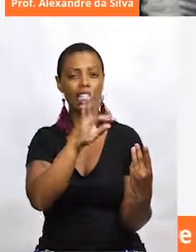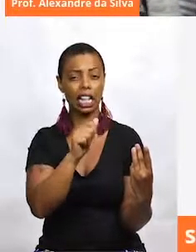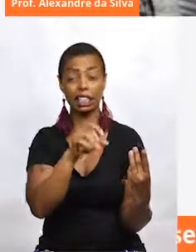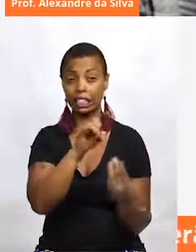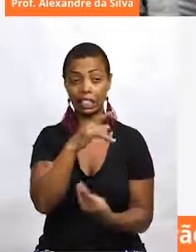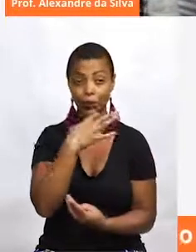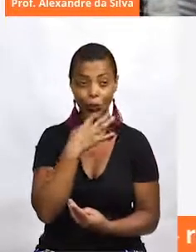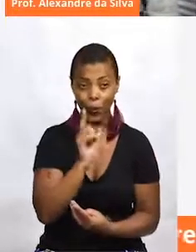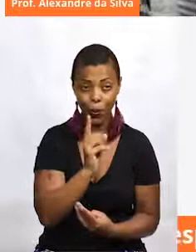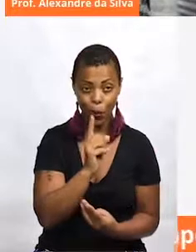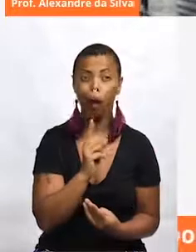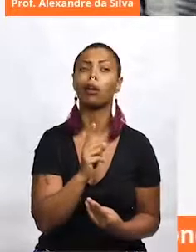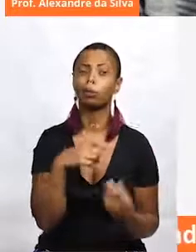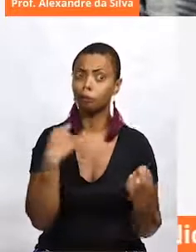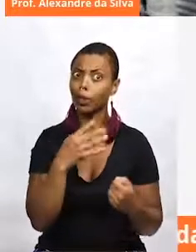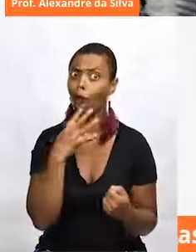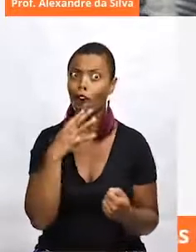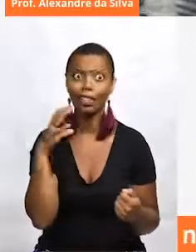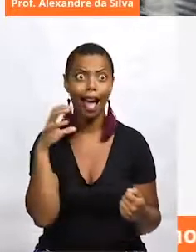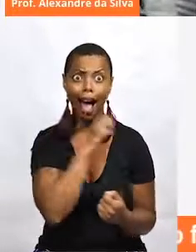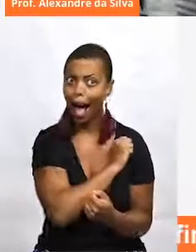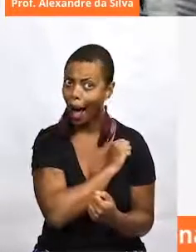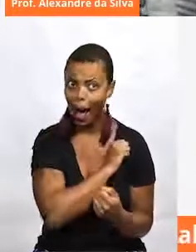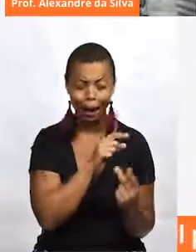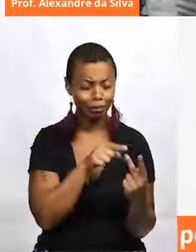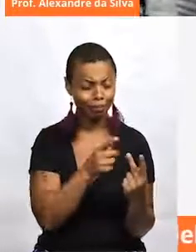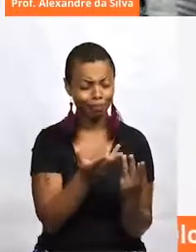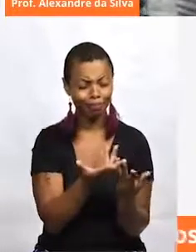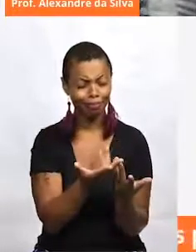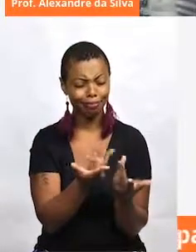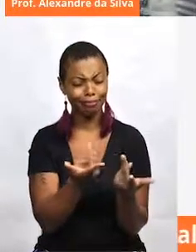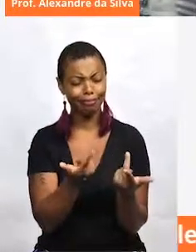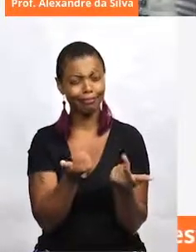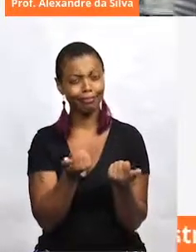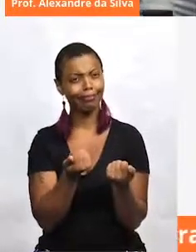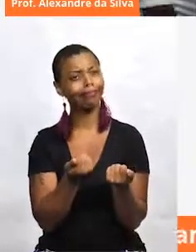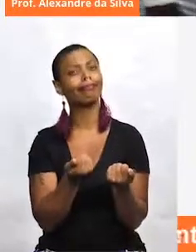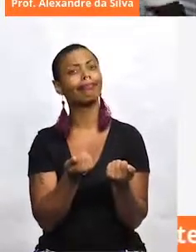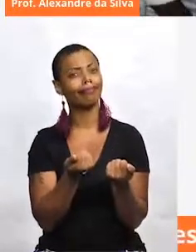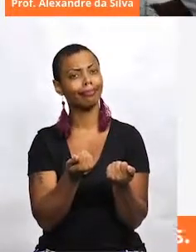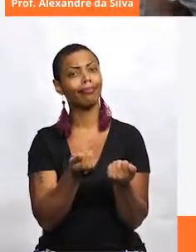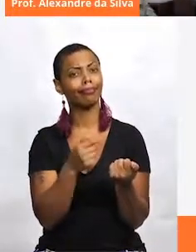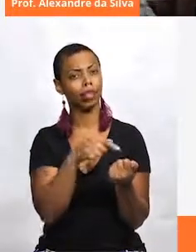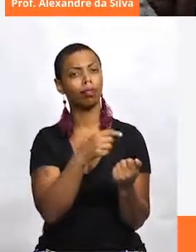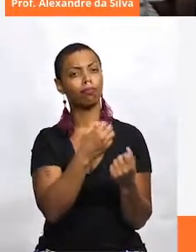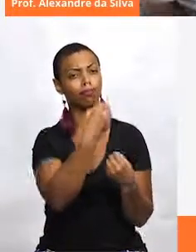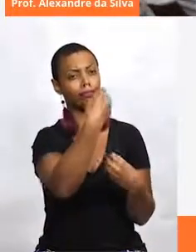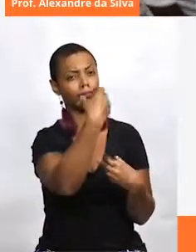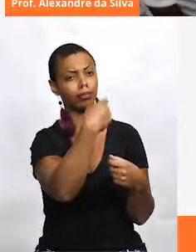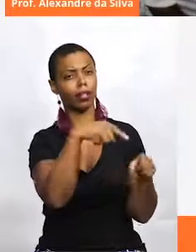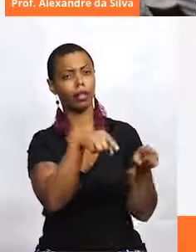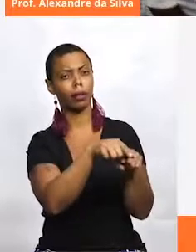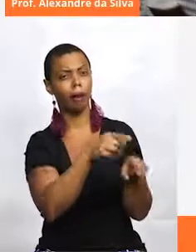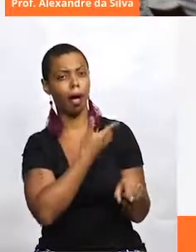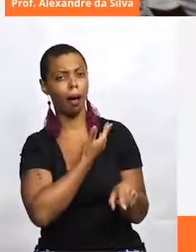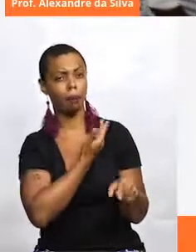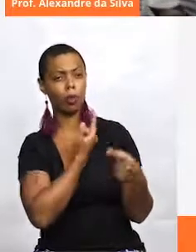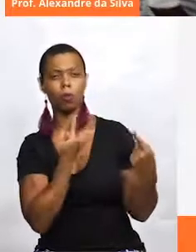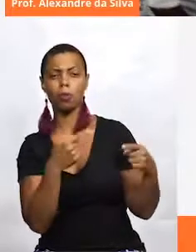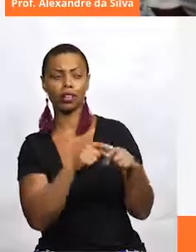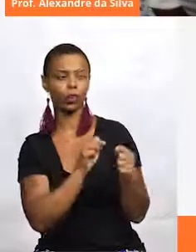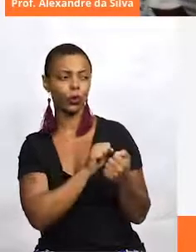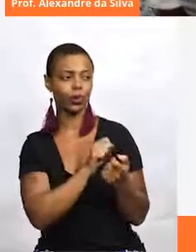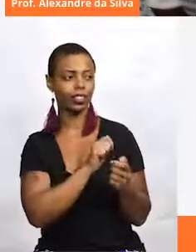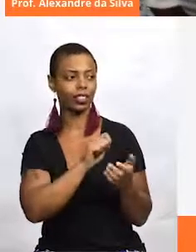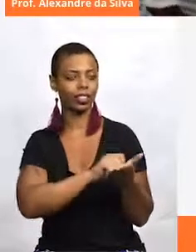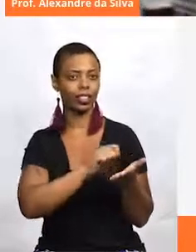conhecem, vocês precisam conhecê-lo quanto antes, que é uma pessoa extraordinária, uma pessoa que, além de mentor, amigo, parceiro de várias escritas, e